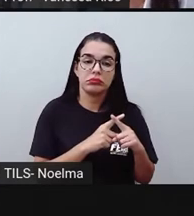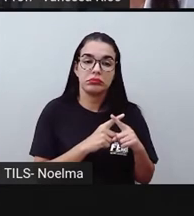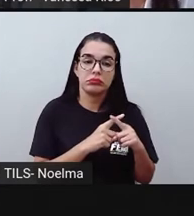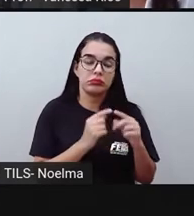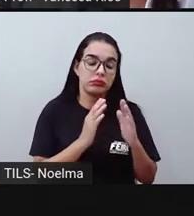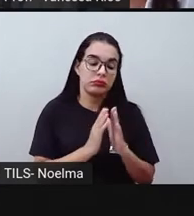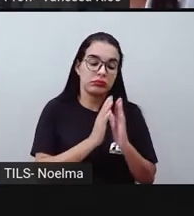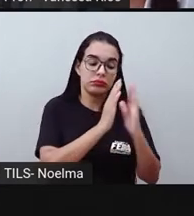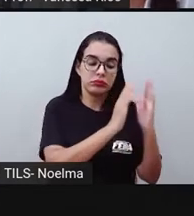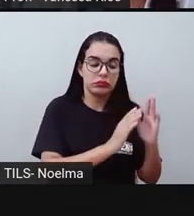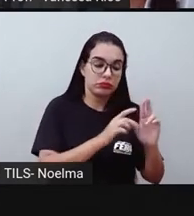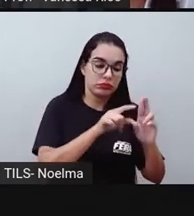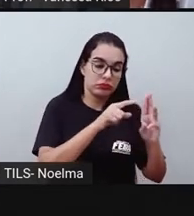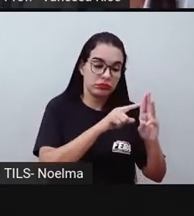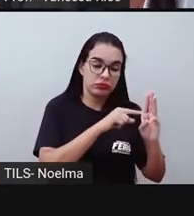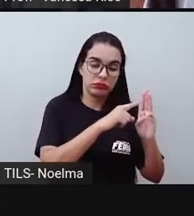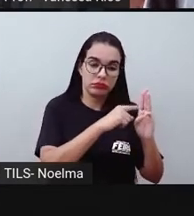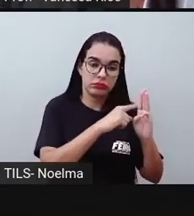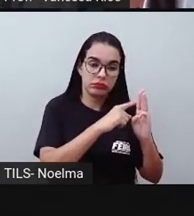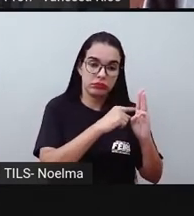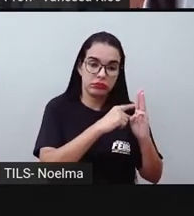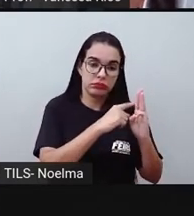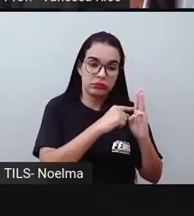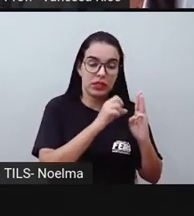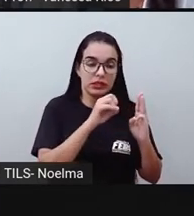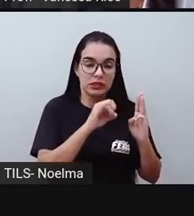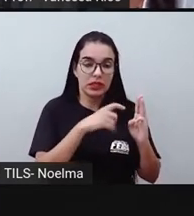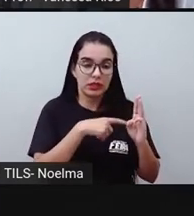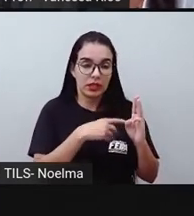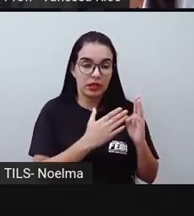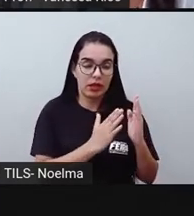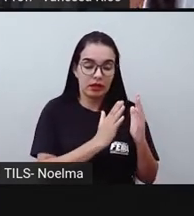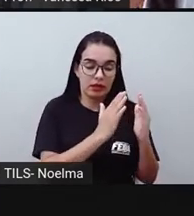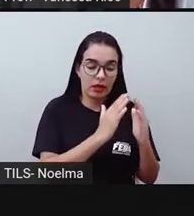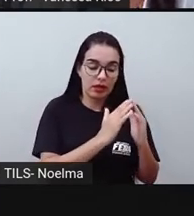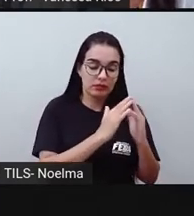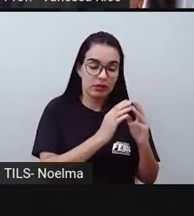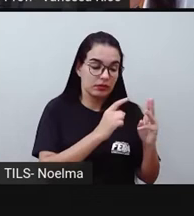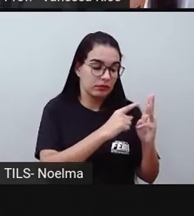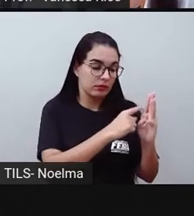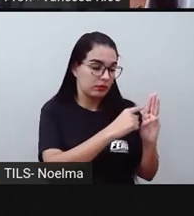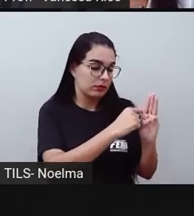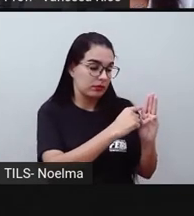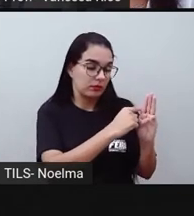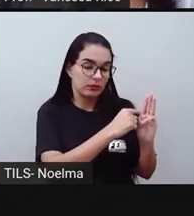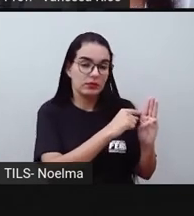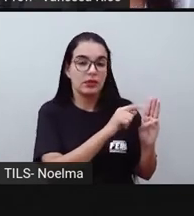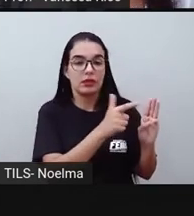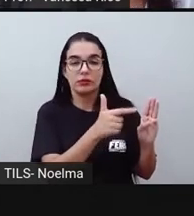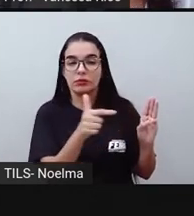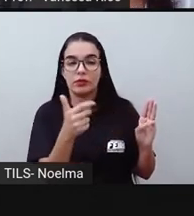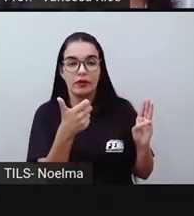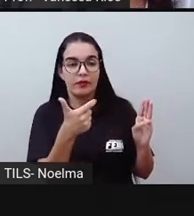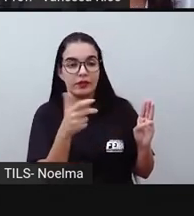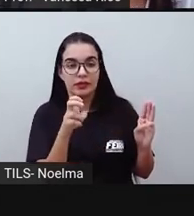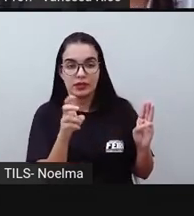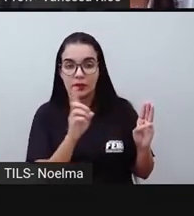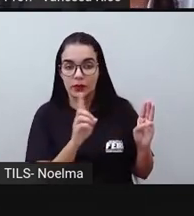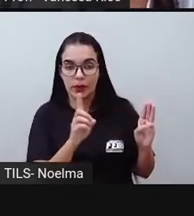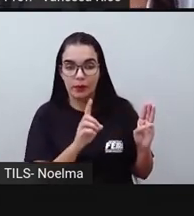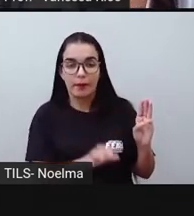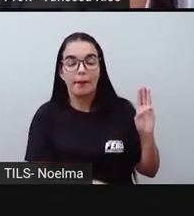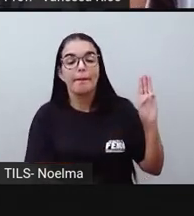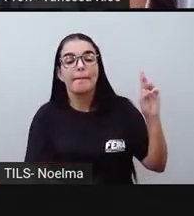a casa das centenas. Porque se tivesse um número aqui ocupando a casa das centenas, eu não colocaria o 25 de forma